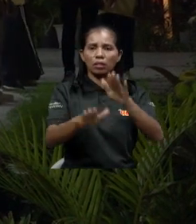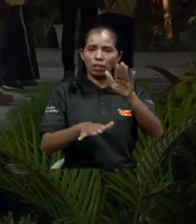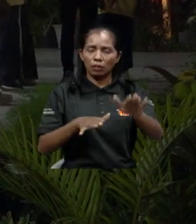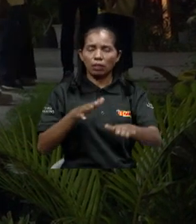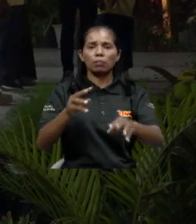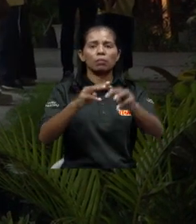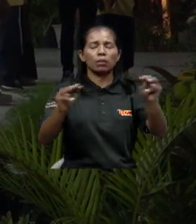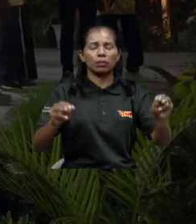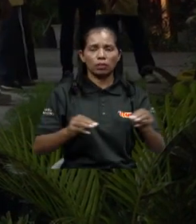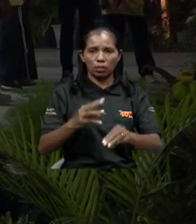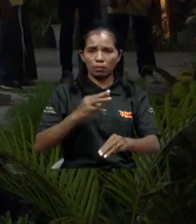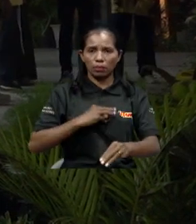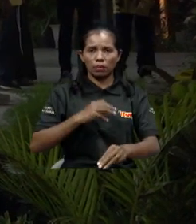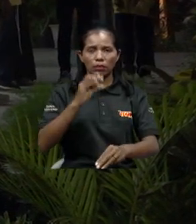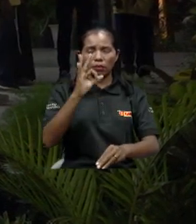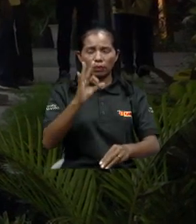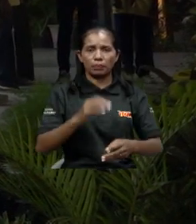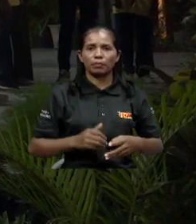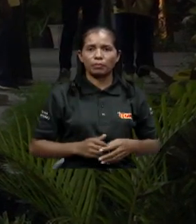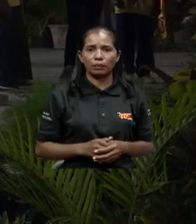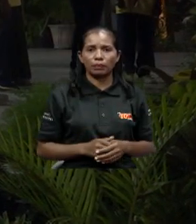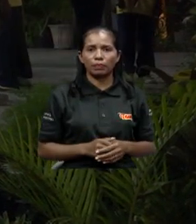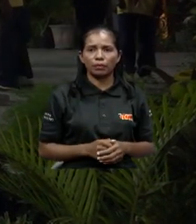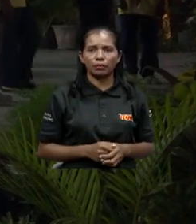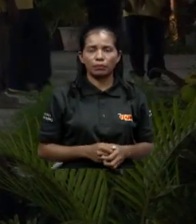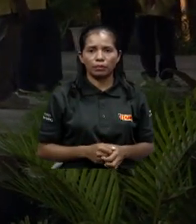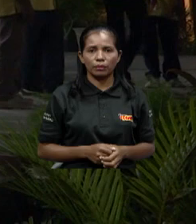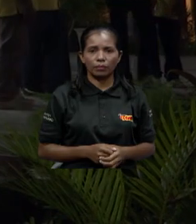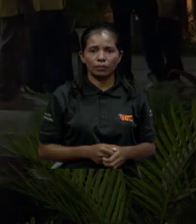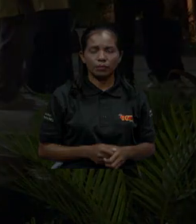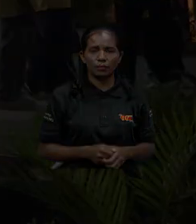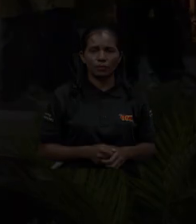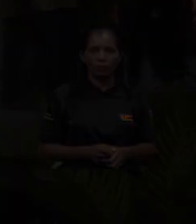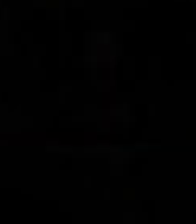município Manufahi. Leopoldina de Carvalho, Tito Silva, GMN.